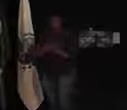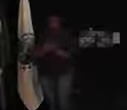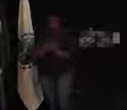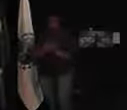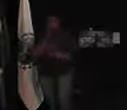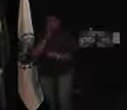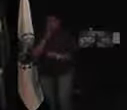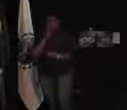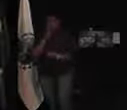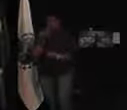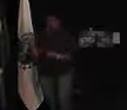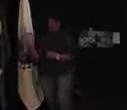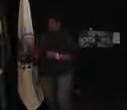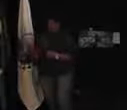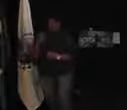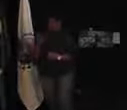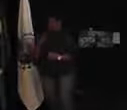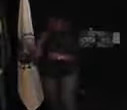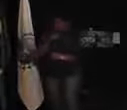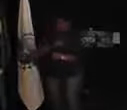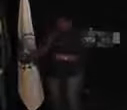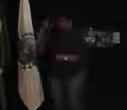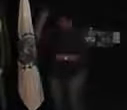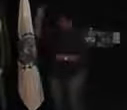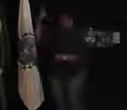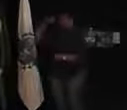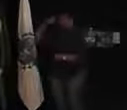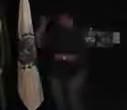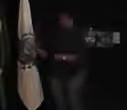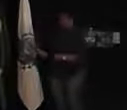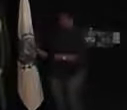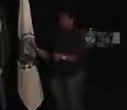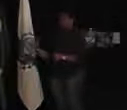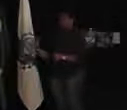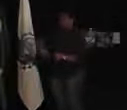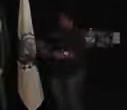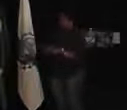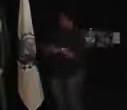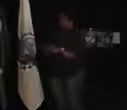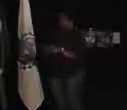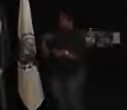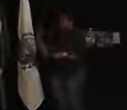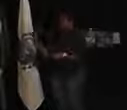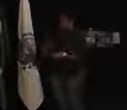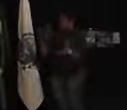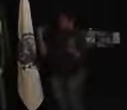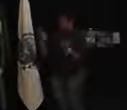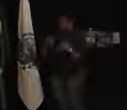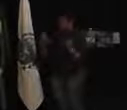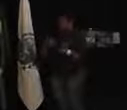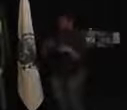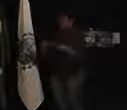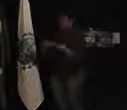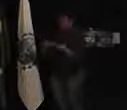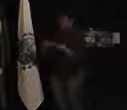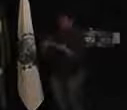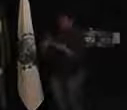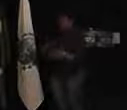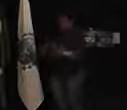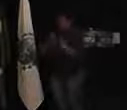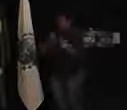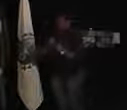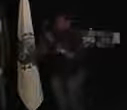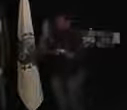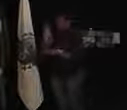Nós adultos, né, muitas vezes também pensamos dessa forma. Nós adultos também precisamos desse reforço